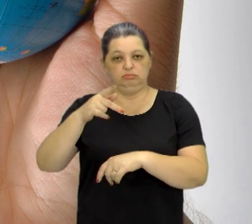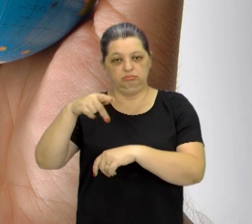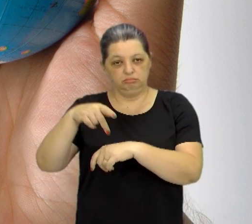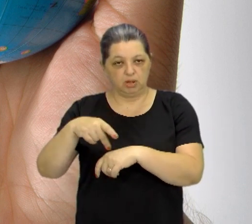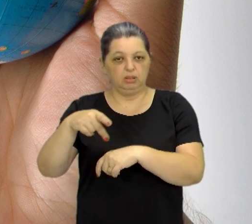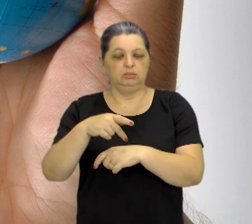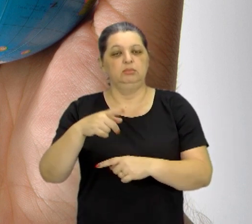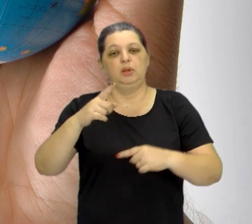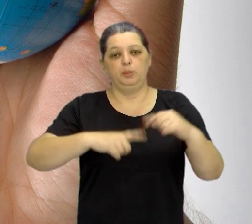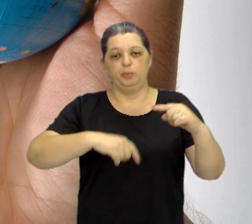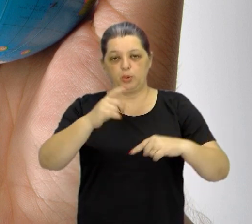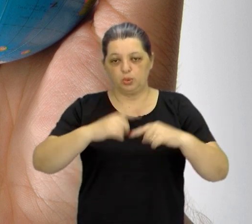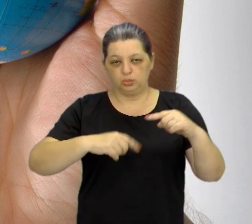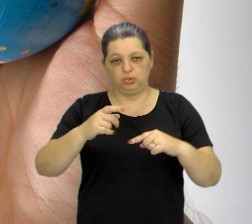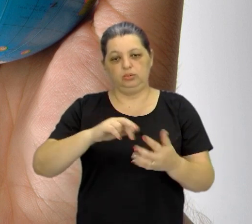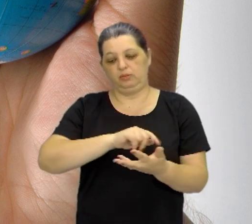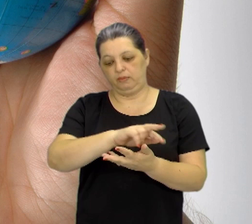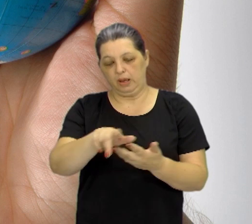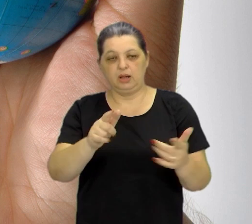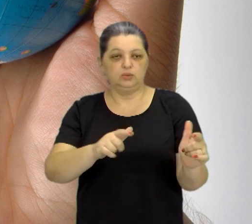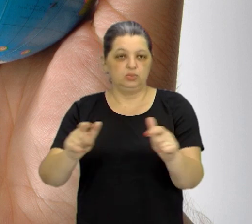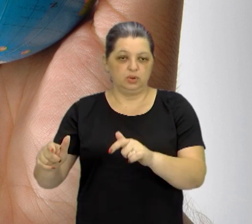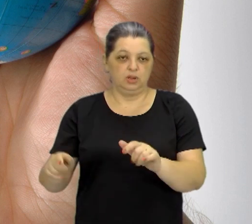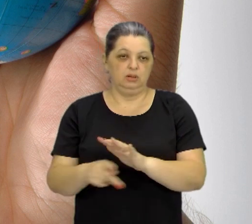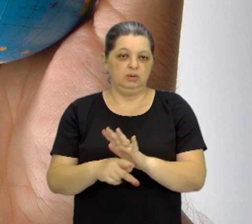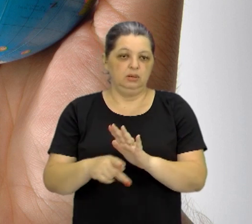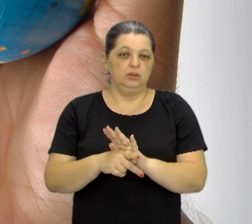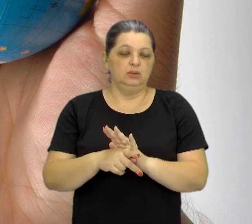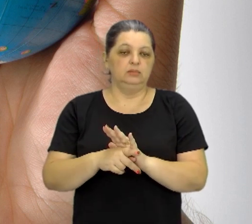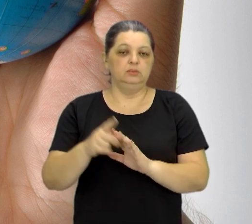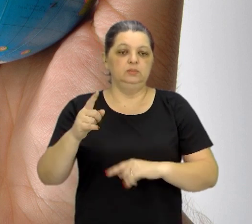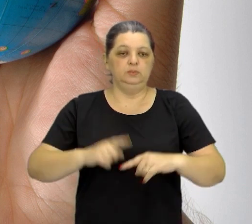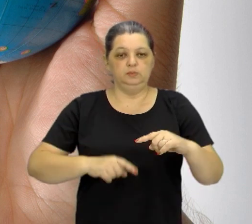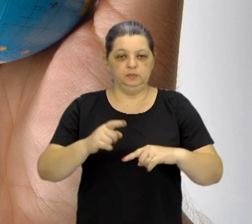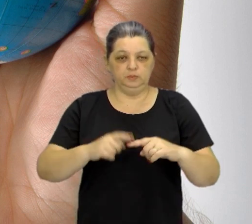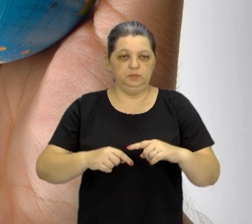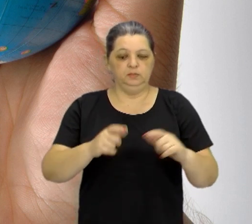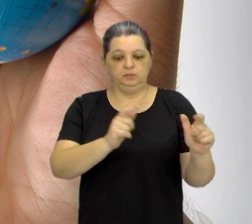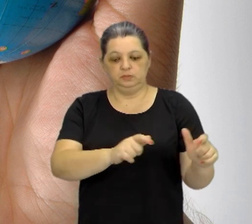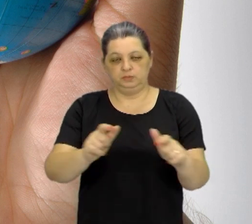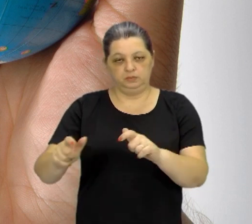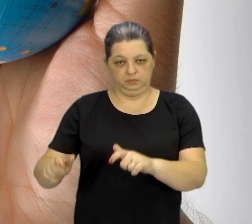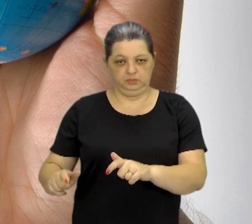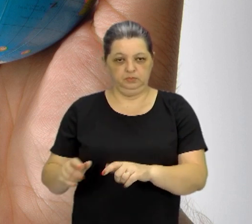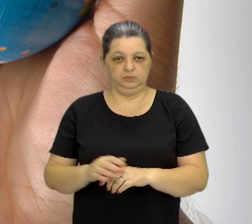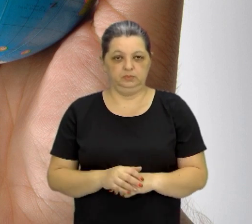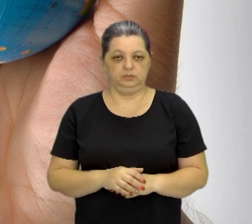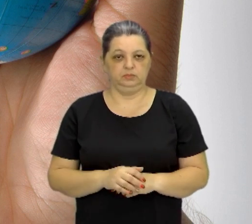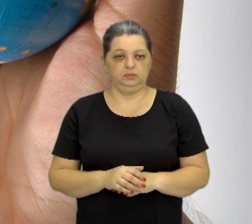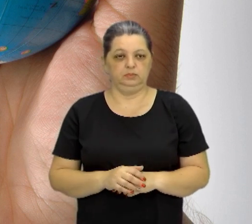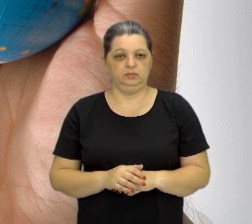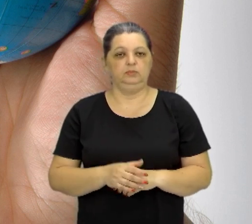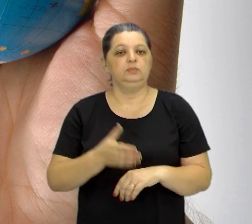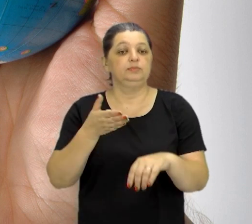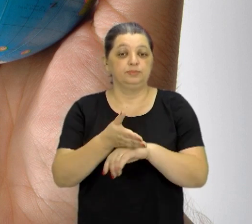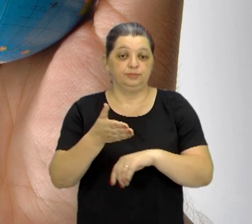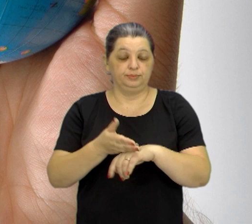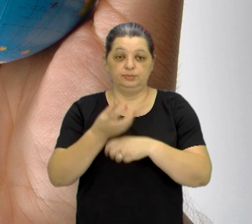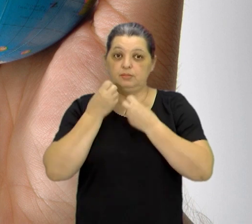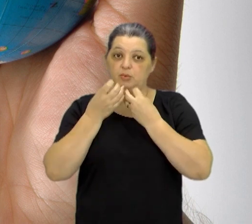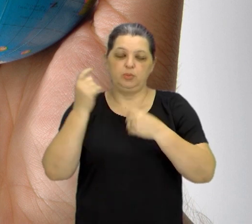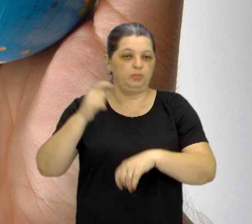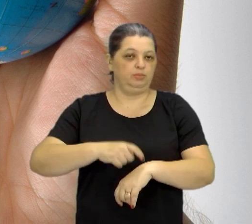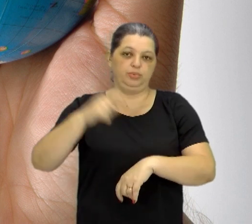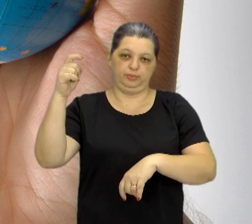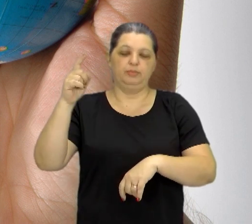vezes, um produto que é feito em vários lugares, né? Cada pedacinho do produto é feito em um lugar. Acesso instantâneo à informação. Isso é